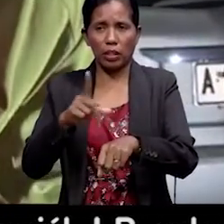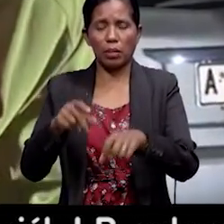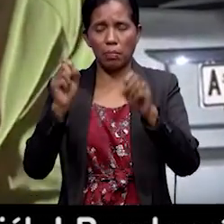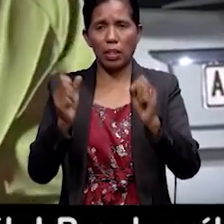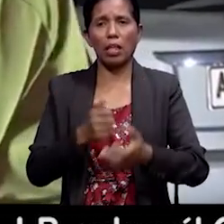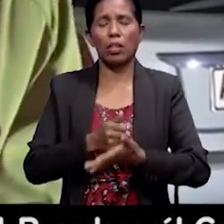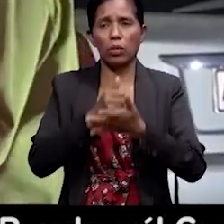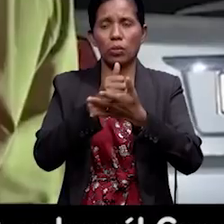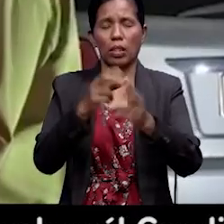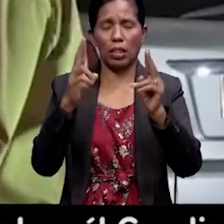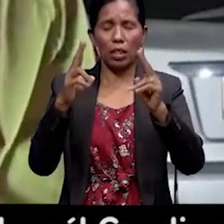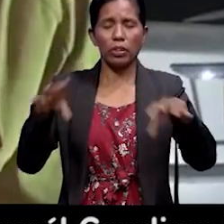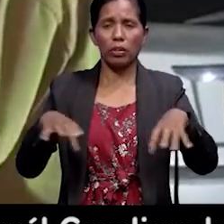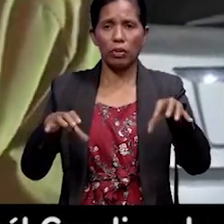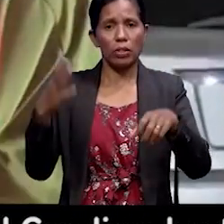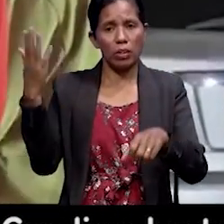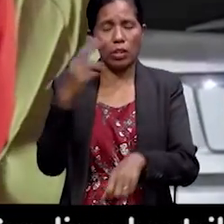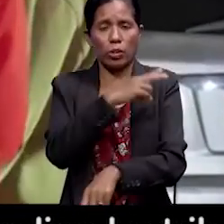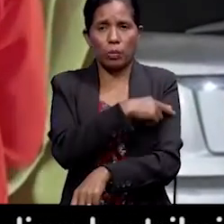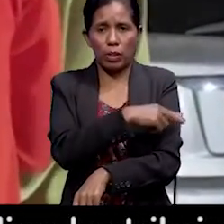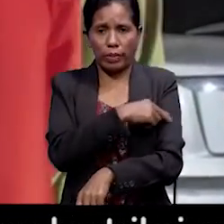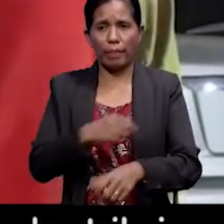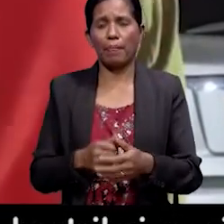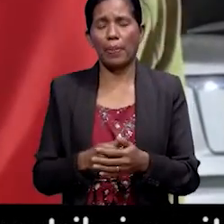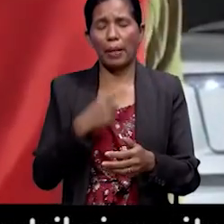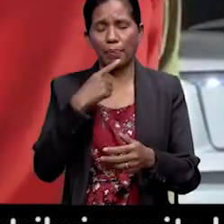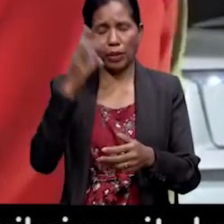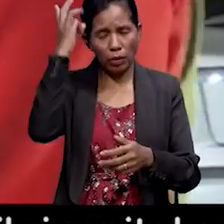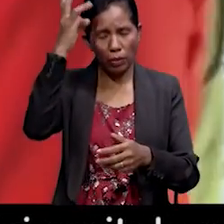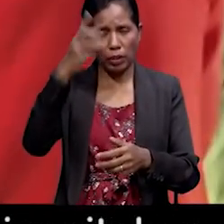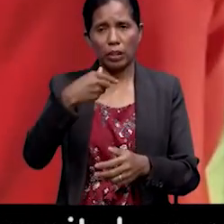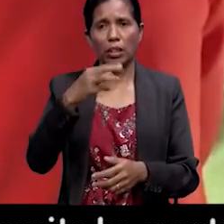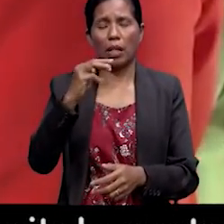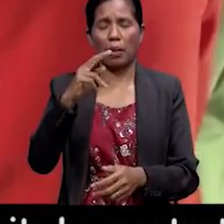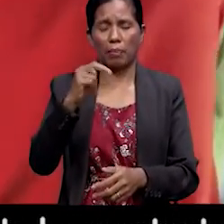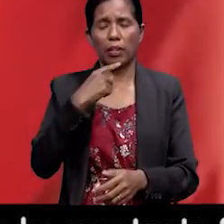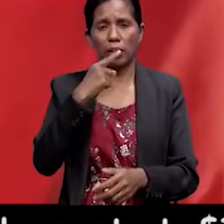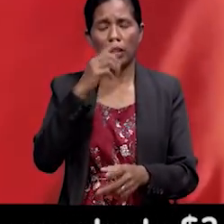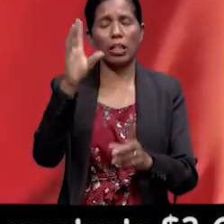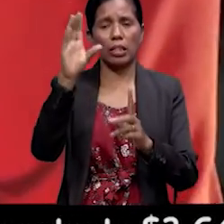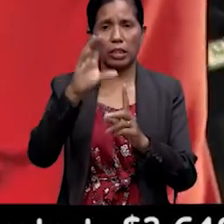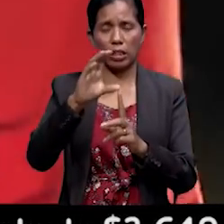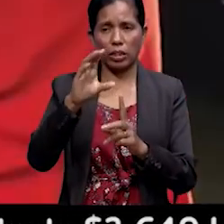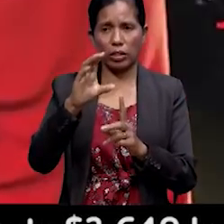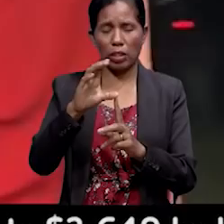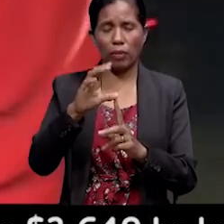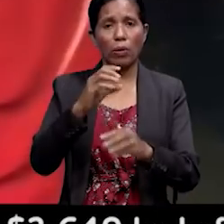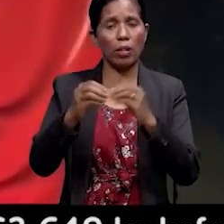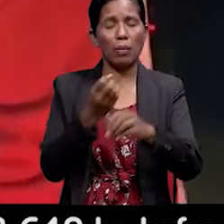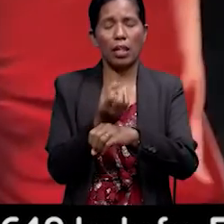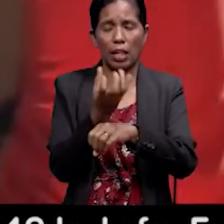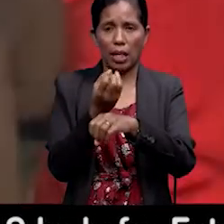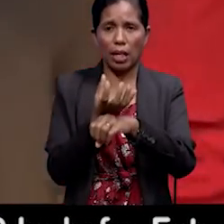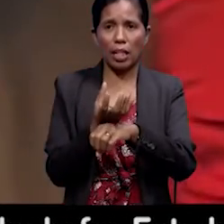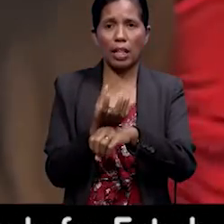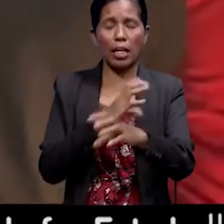lá e serviço hospital nian. Com preocupação ne, Giamene tenta confirmar o safe departamento caro funerário via